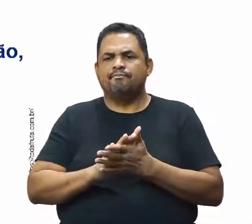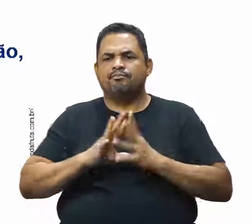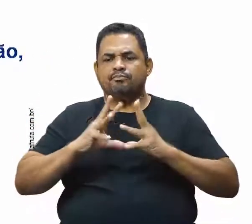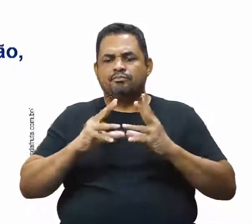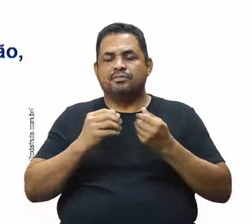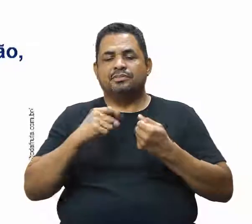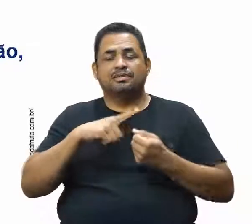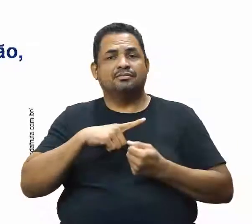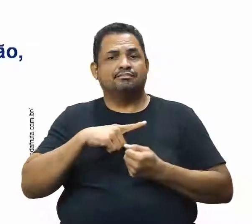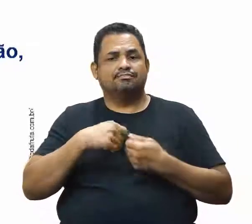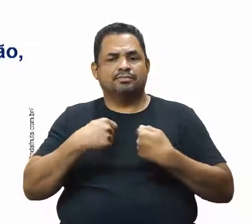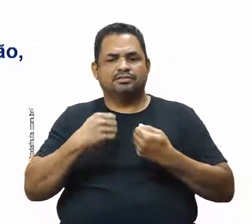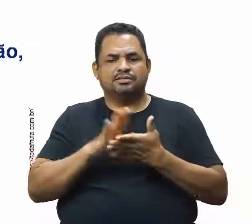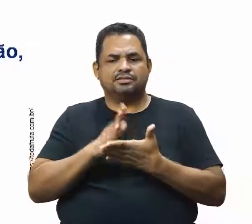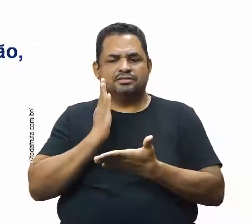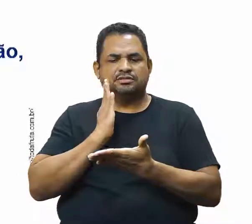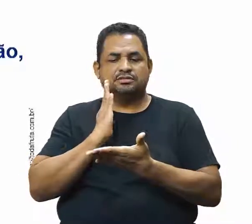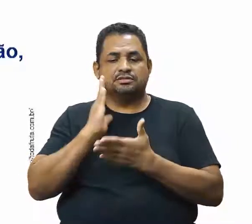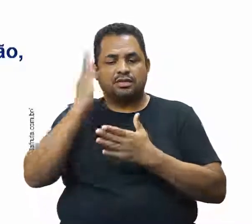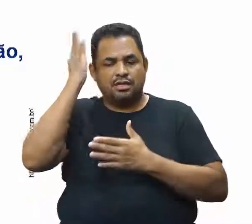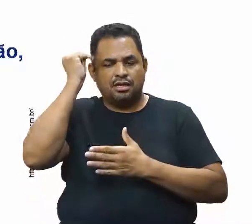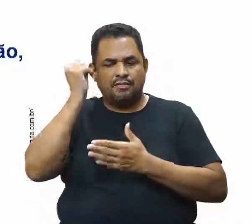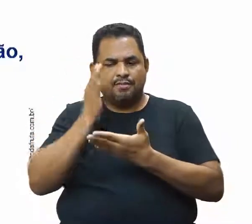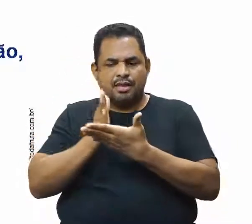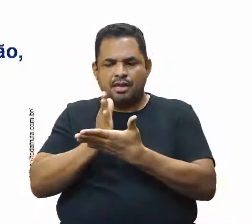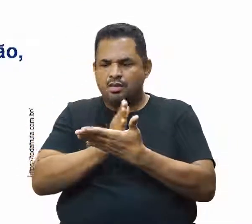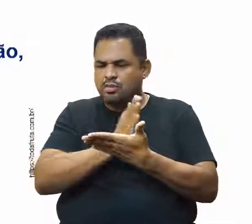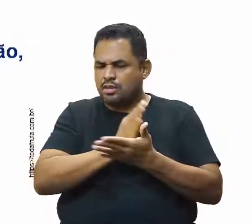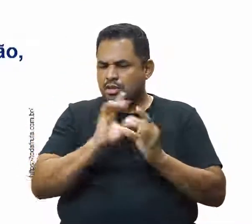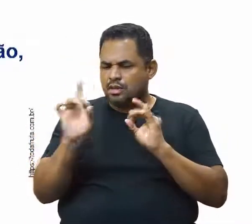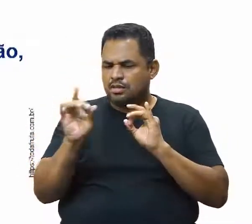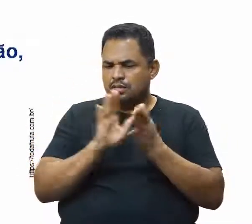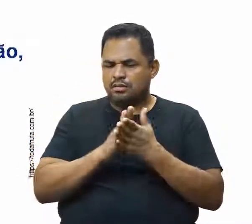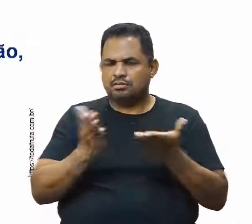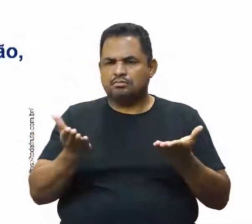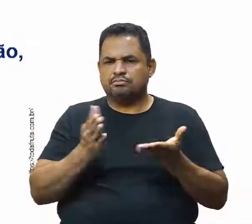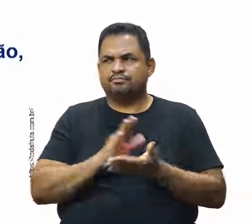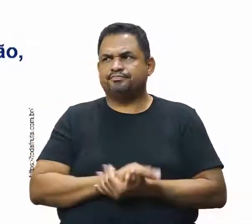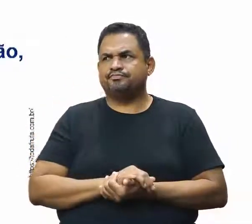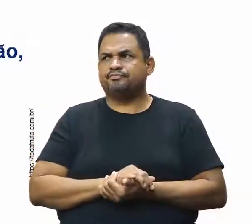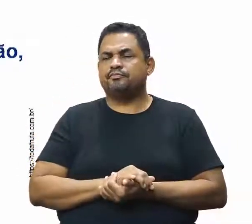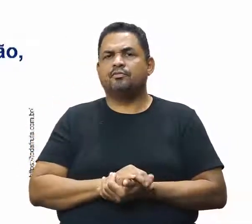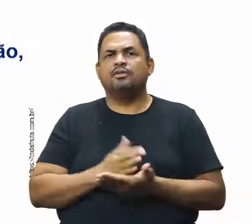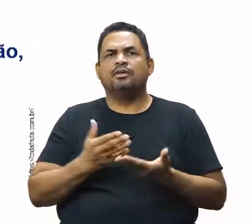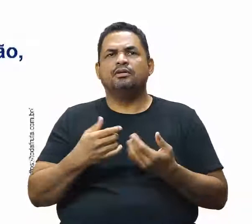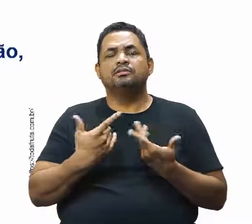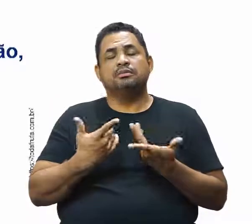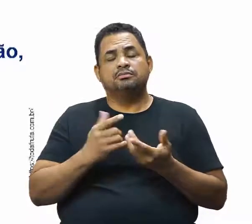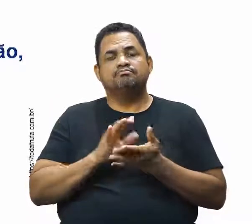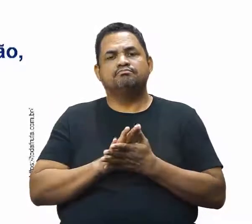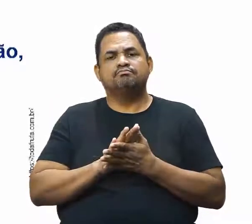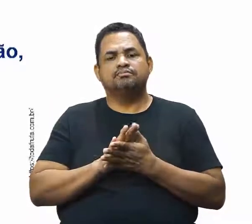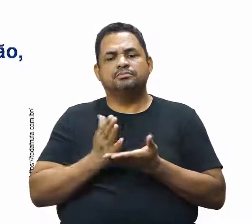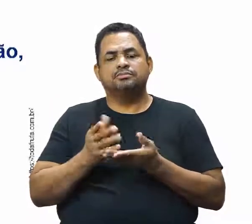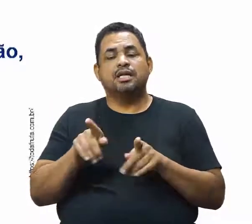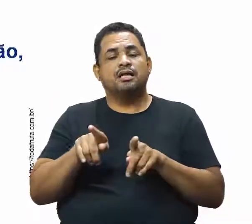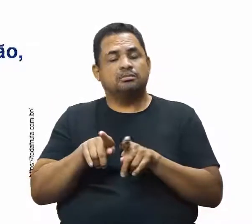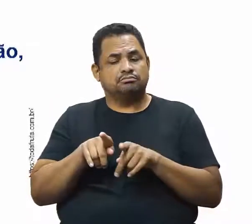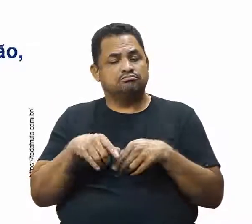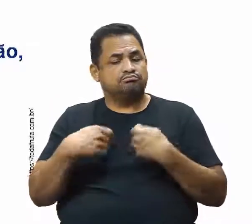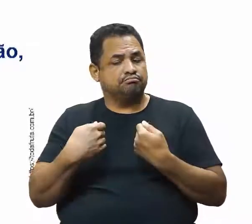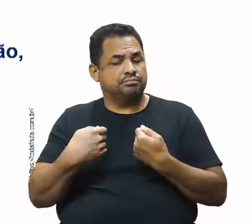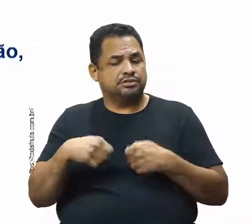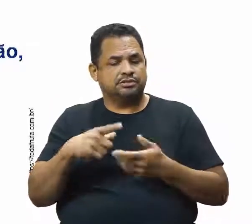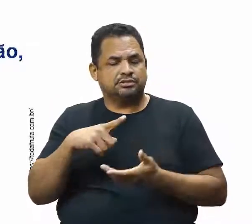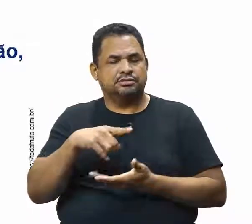tem que saber cortar, tem que saber retirar as peças. Então, até para o beneficiamento de fruta, tem pessoas